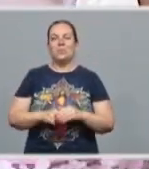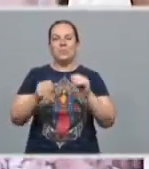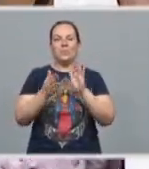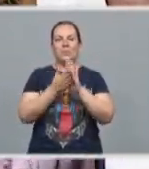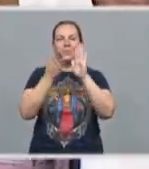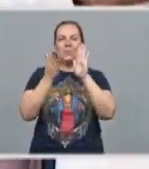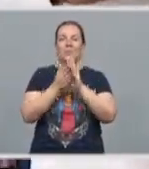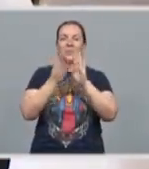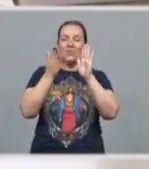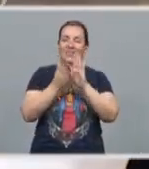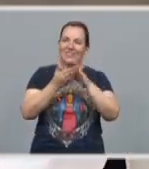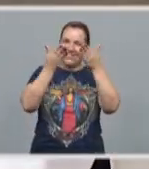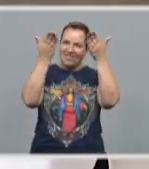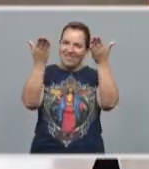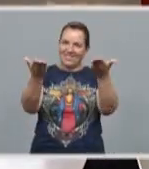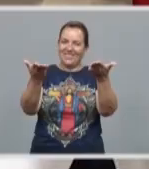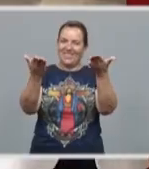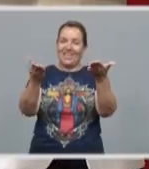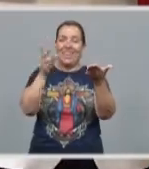Segura aqui.